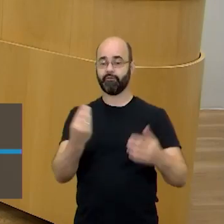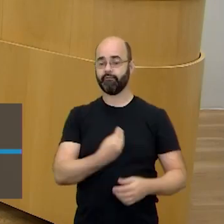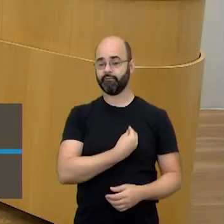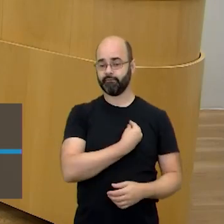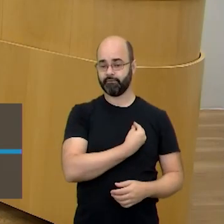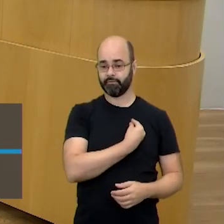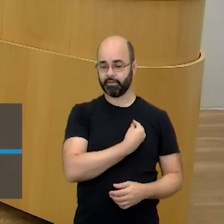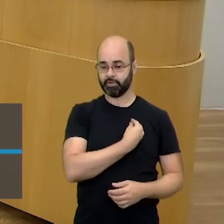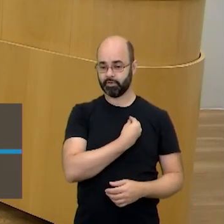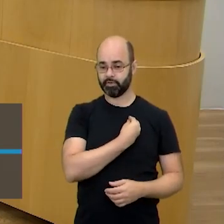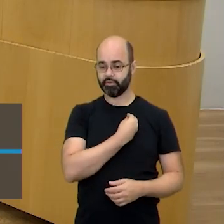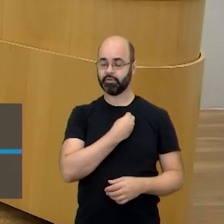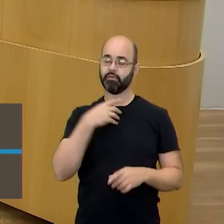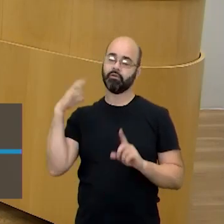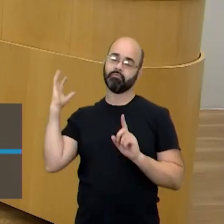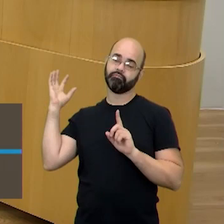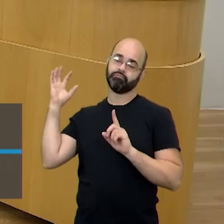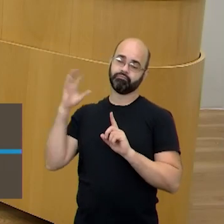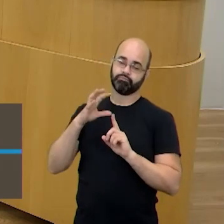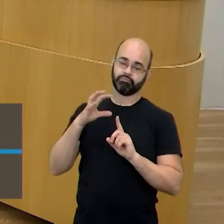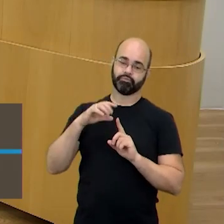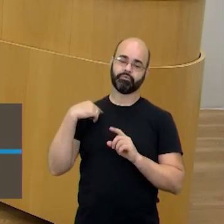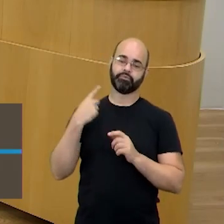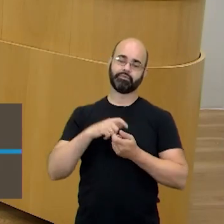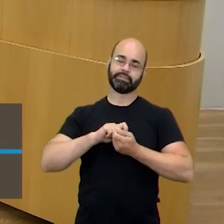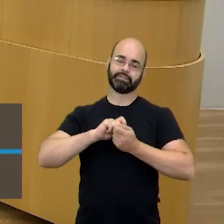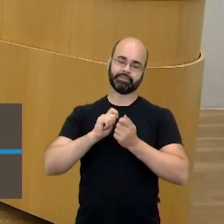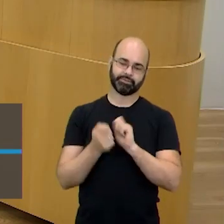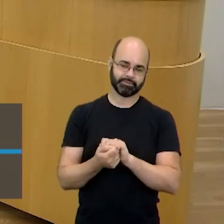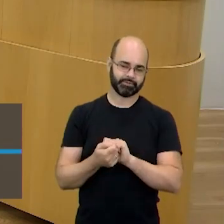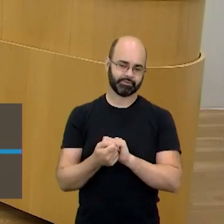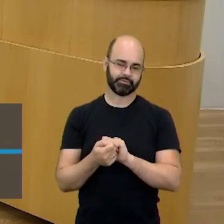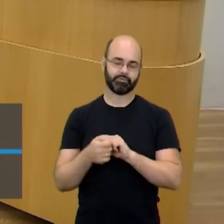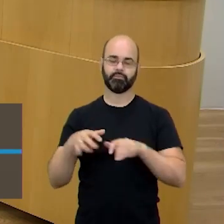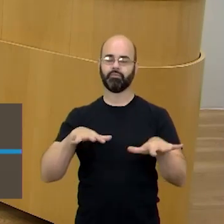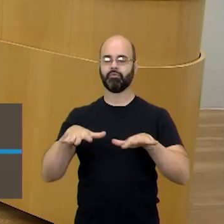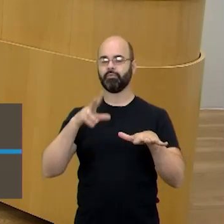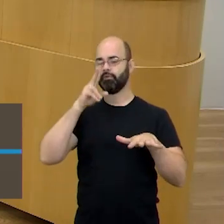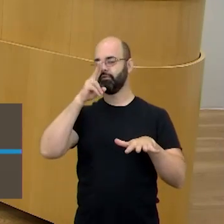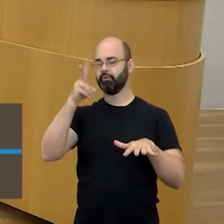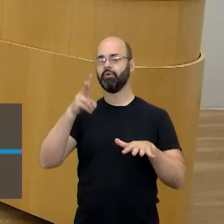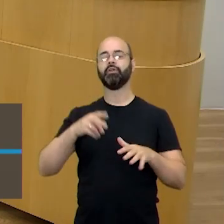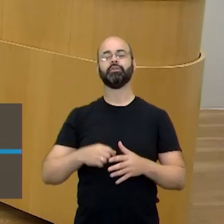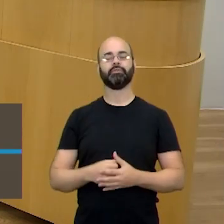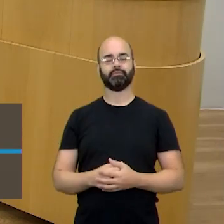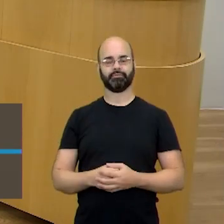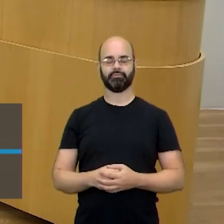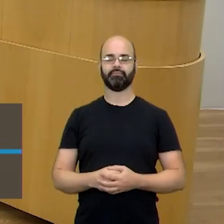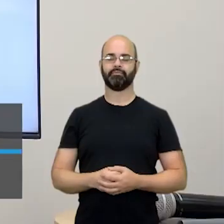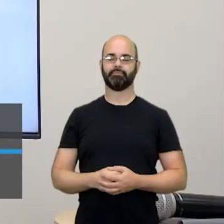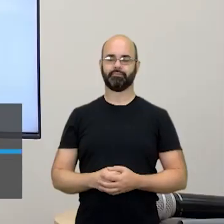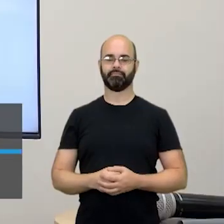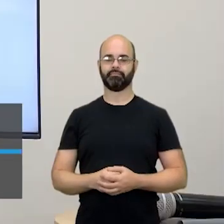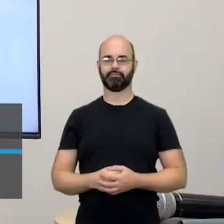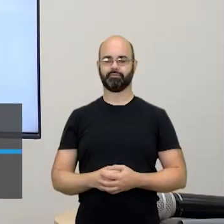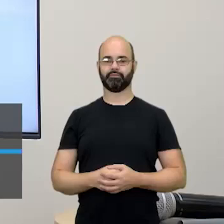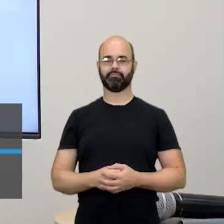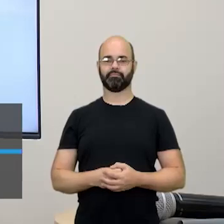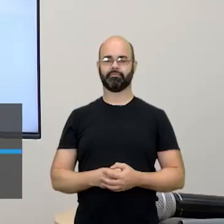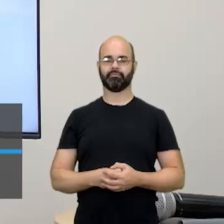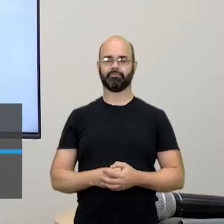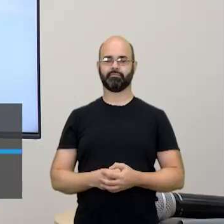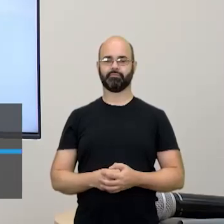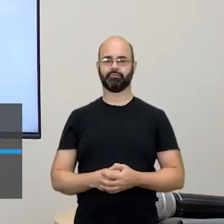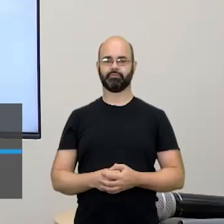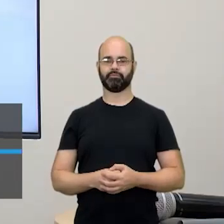pré-determinada e teve que se adaptar a esses grandes movimentos. E outra coisa que eu achei legal é que, às vezes,